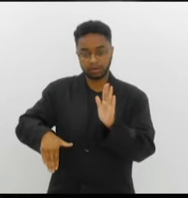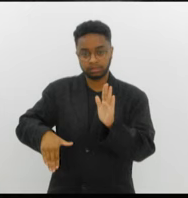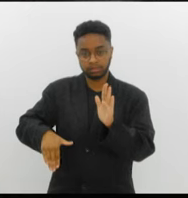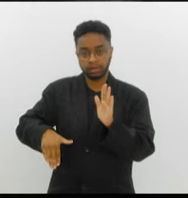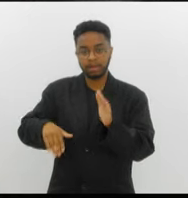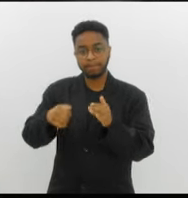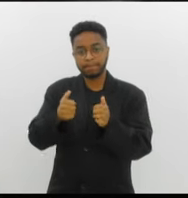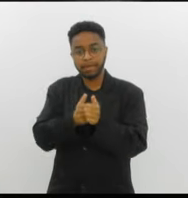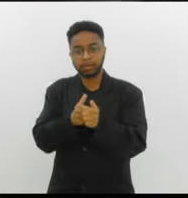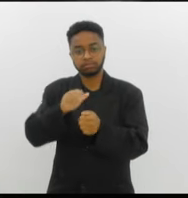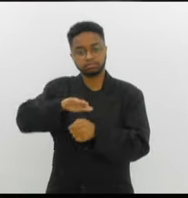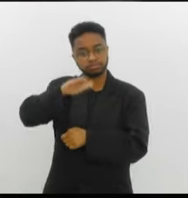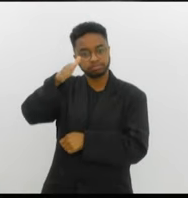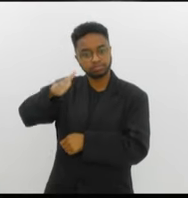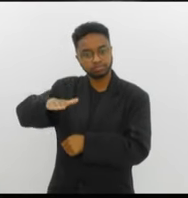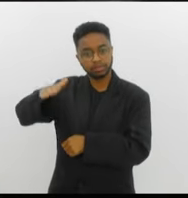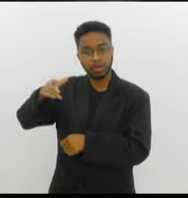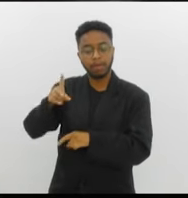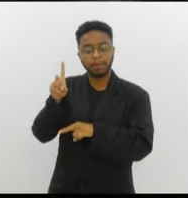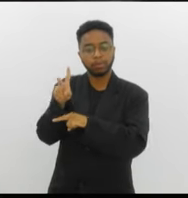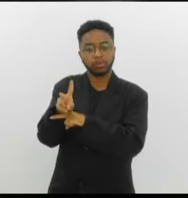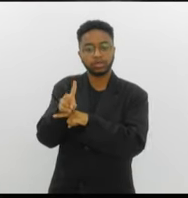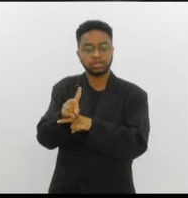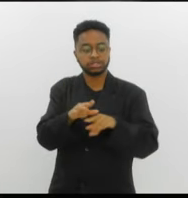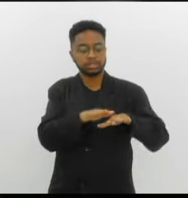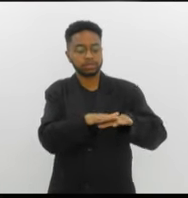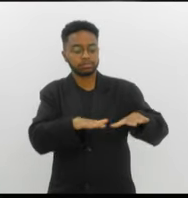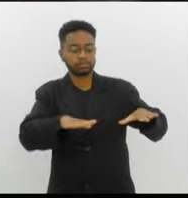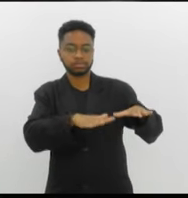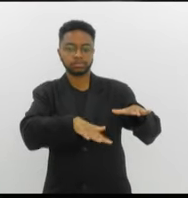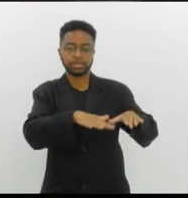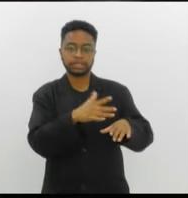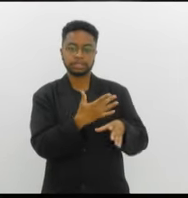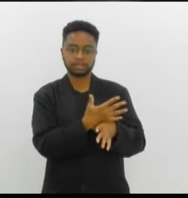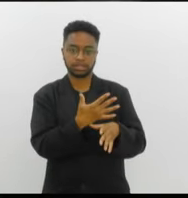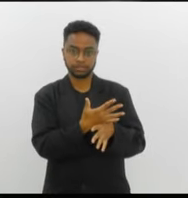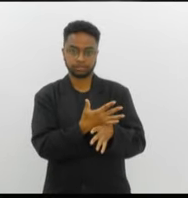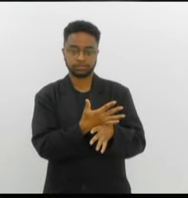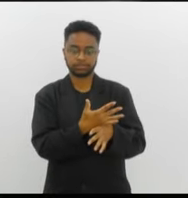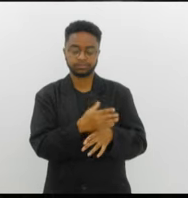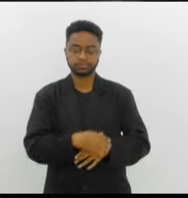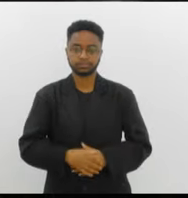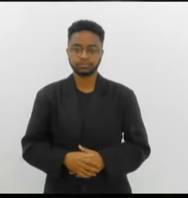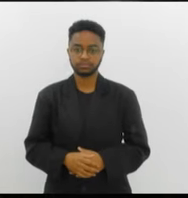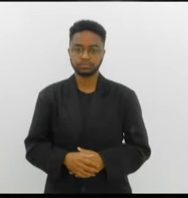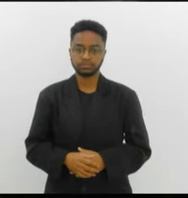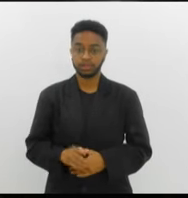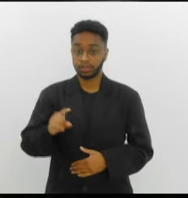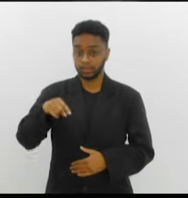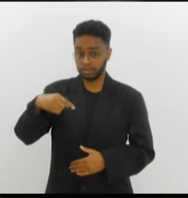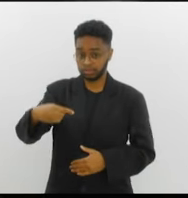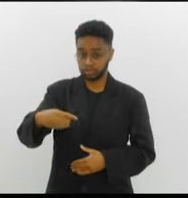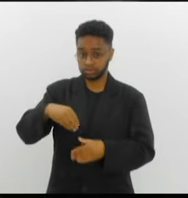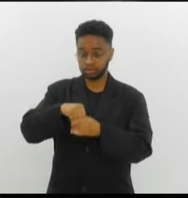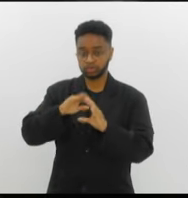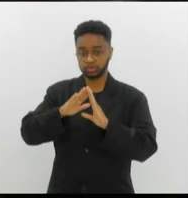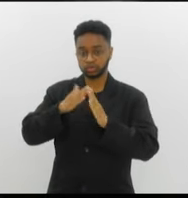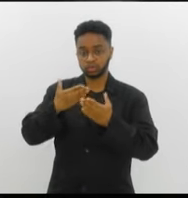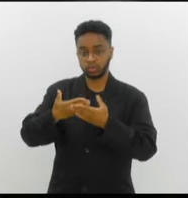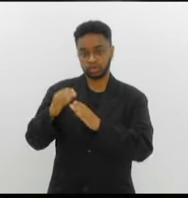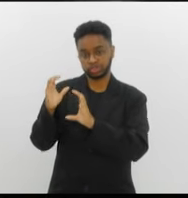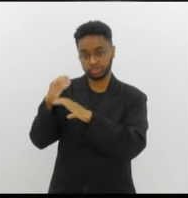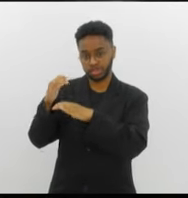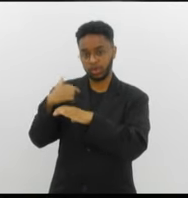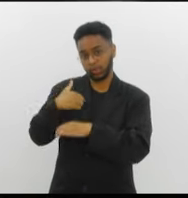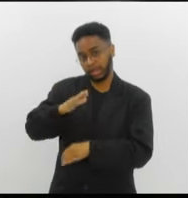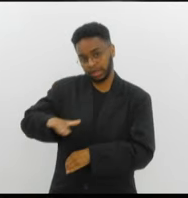protegia a parte plana da cidade. Depois, na escola de engenharia, e aí eu já não era